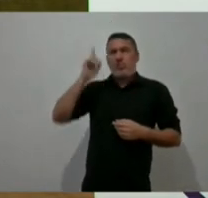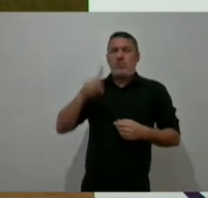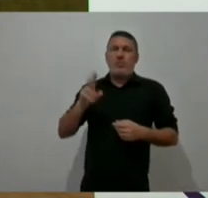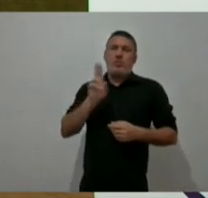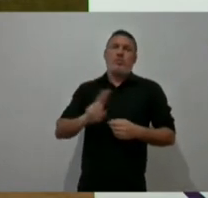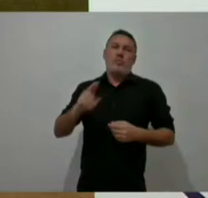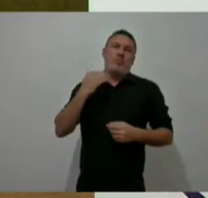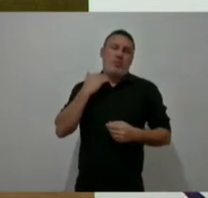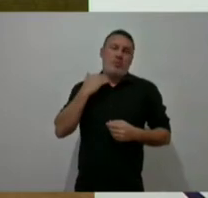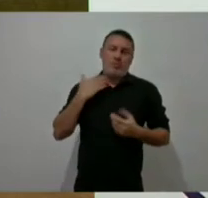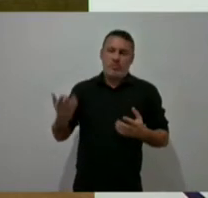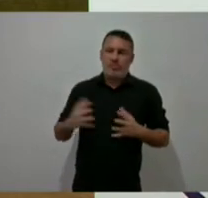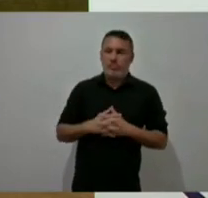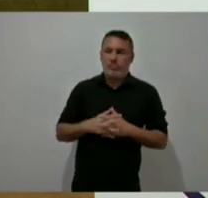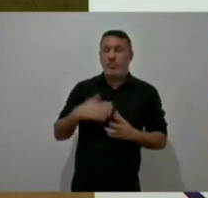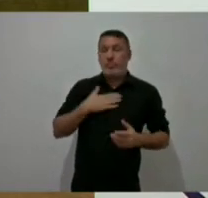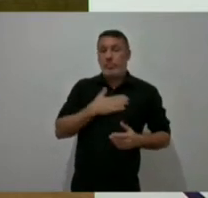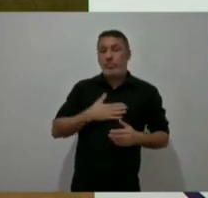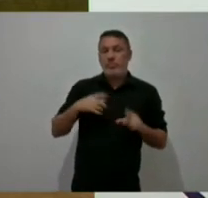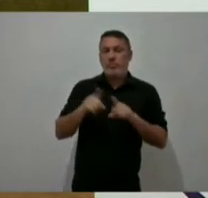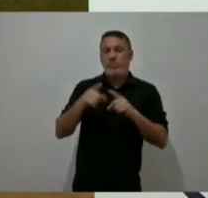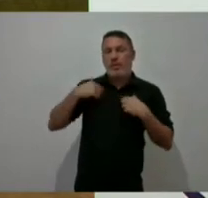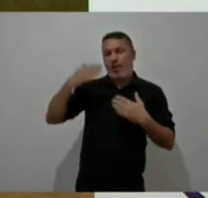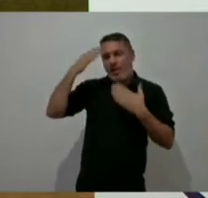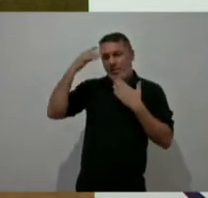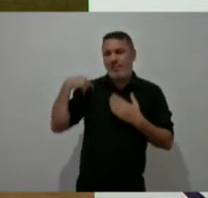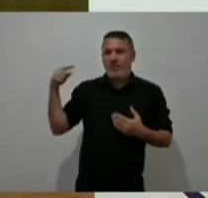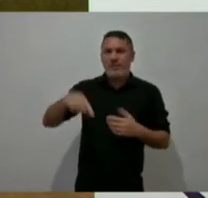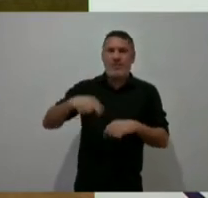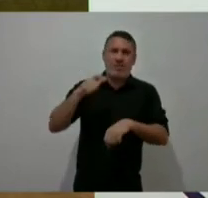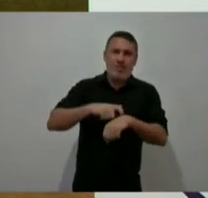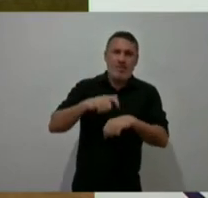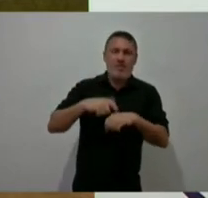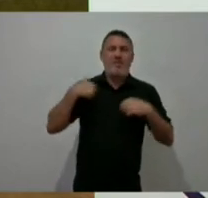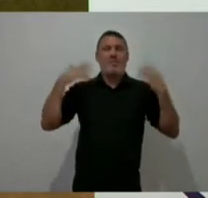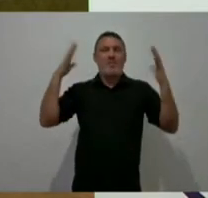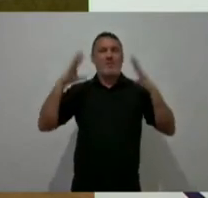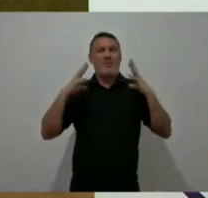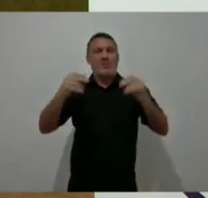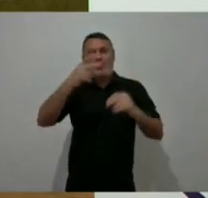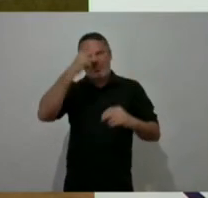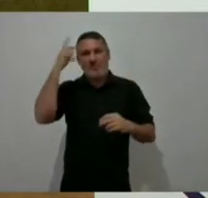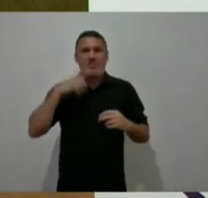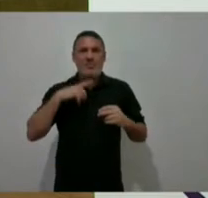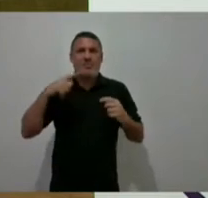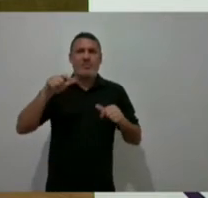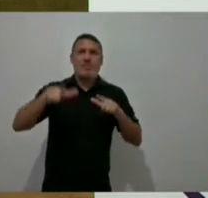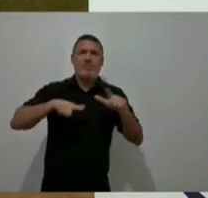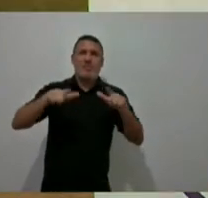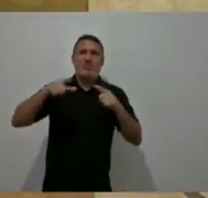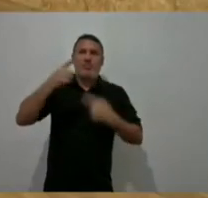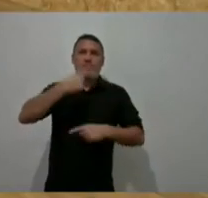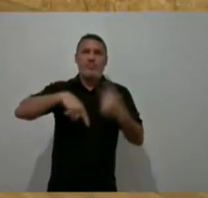gostaria de agradecer o momento e parabenizar a todos, né, que constroem o nosso estado e que realmente se engajam nessa causa.